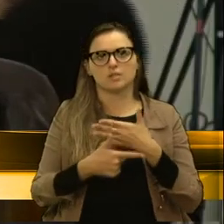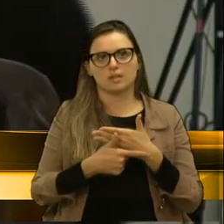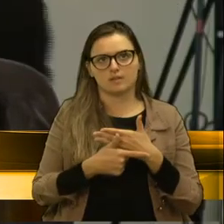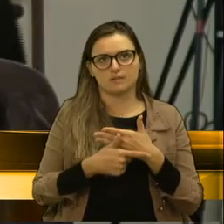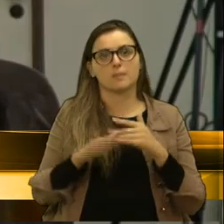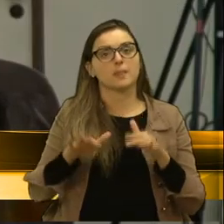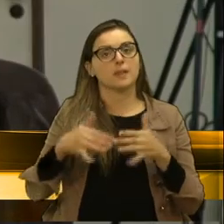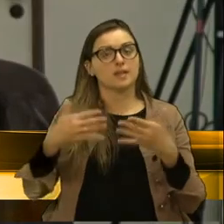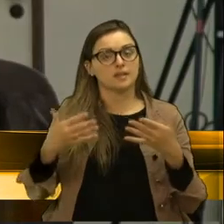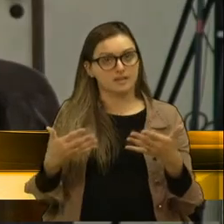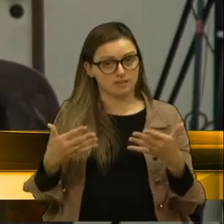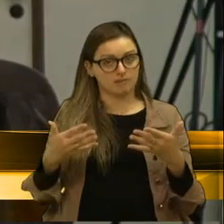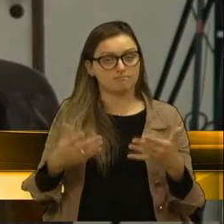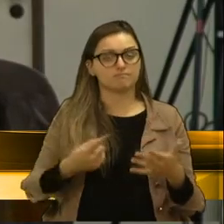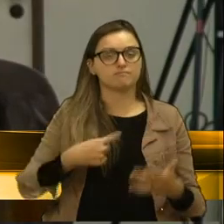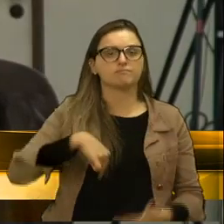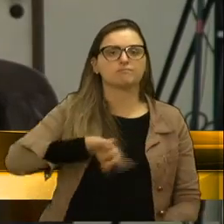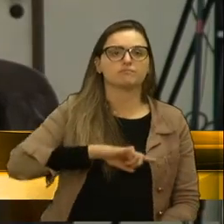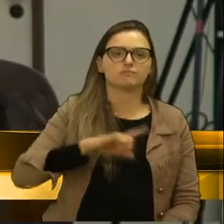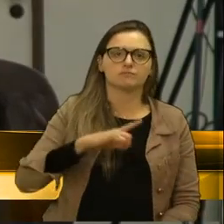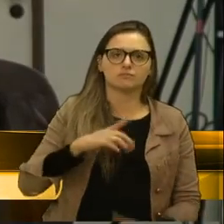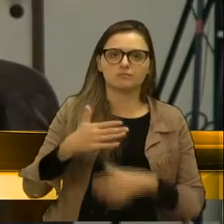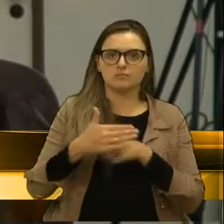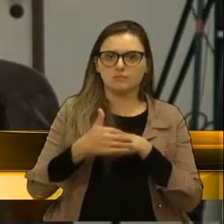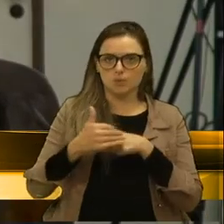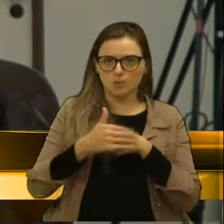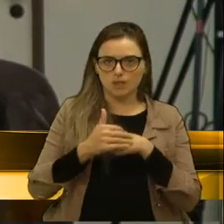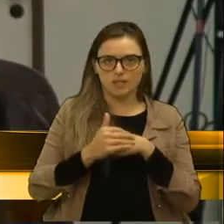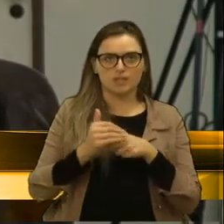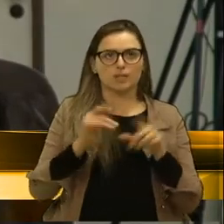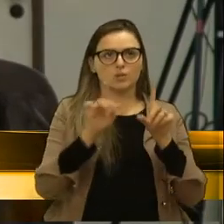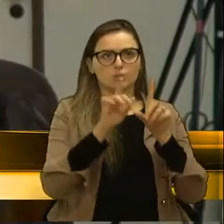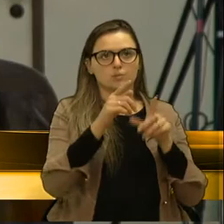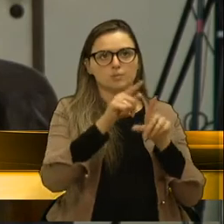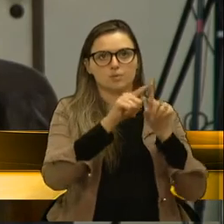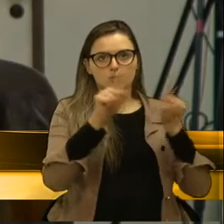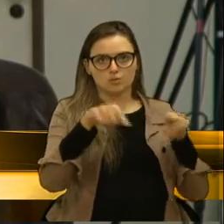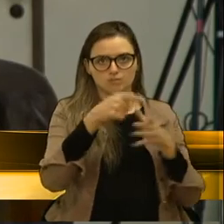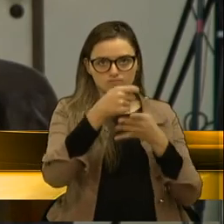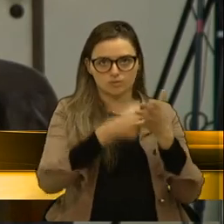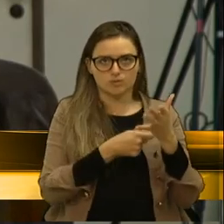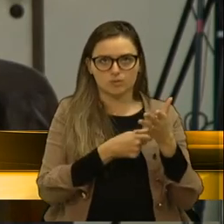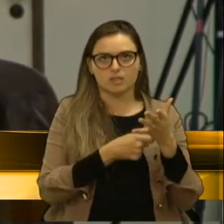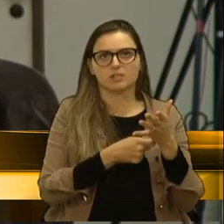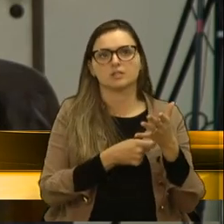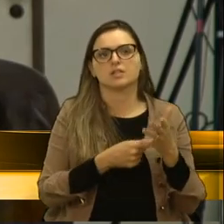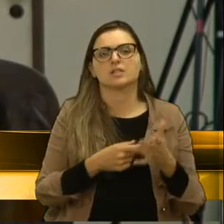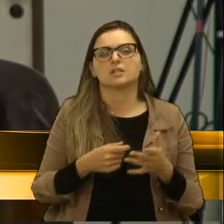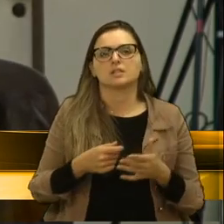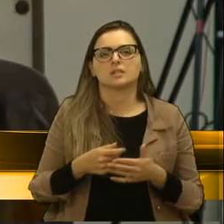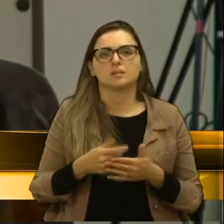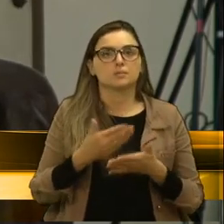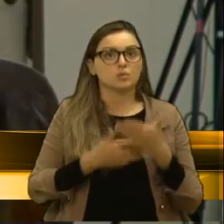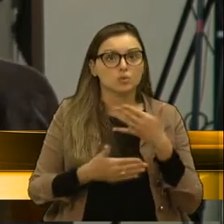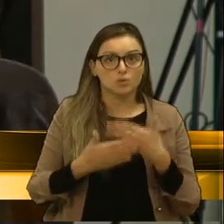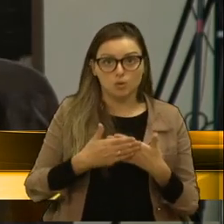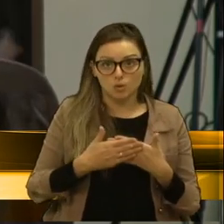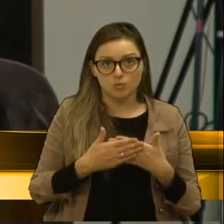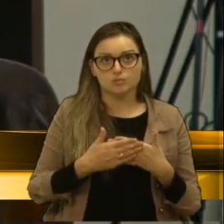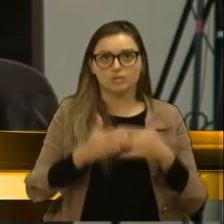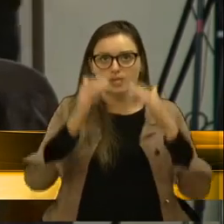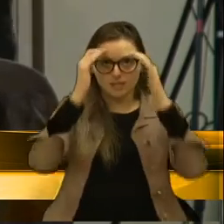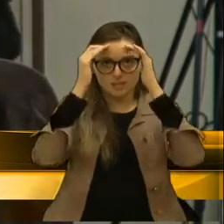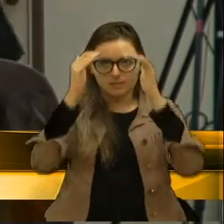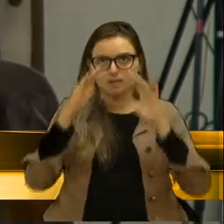nós temos aqui um enorme carinho pelos servidores que aqui estão, sem dúvida nenhuma, né, por todos,